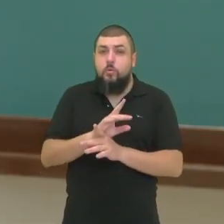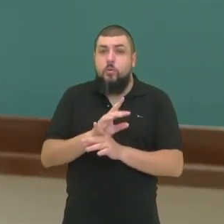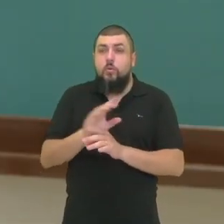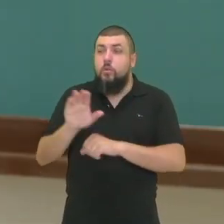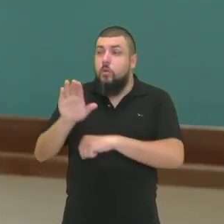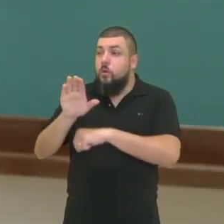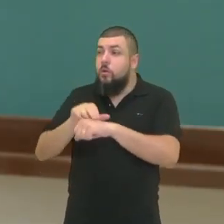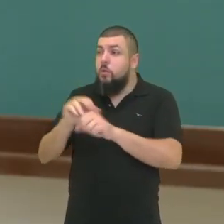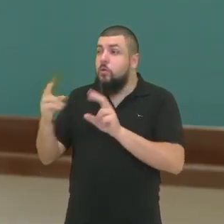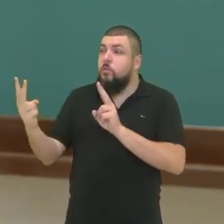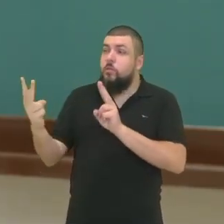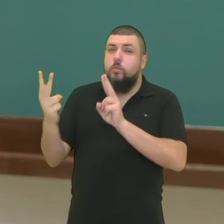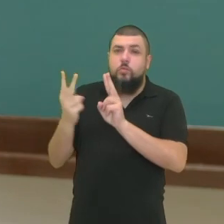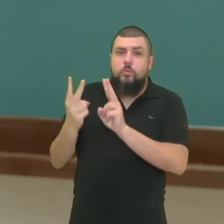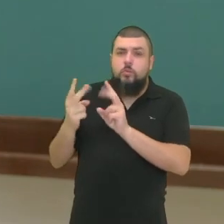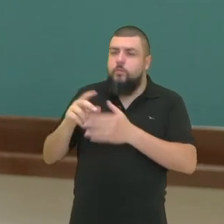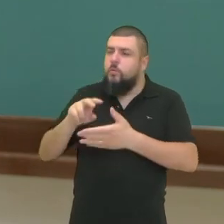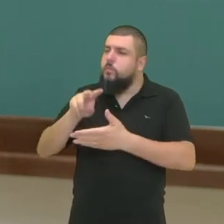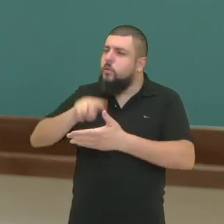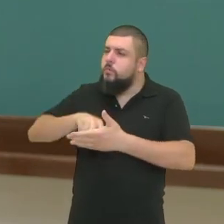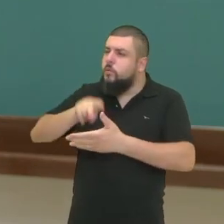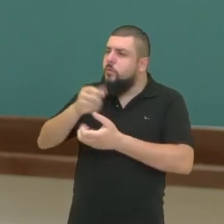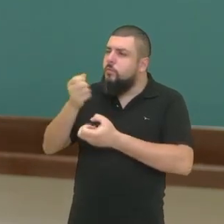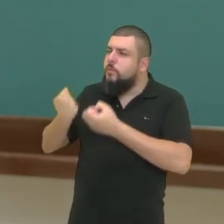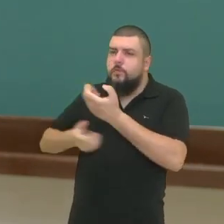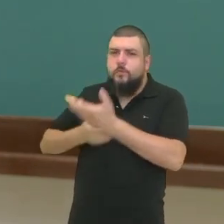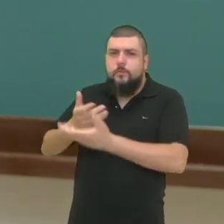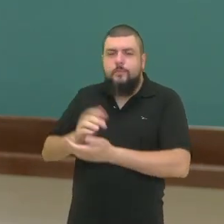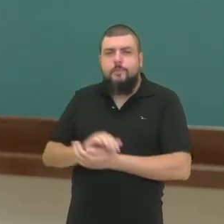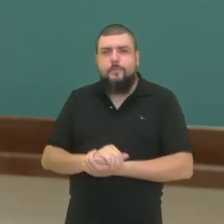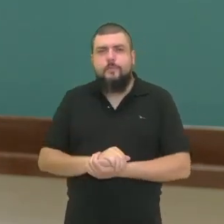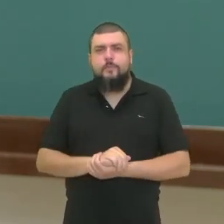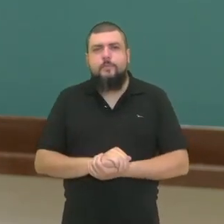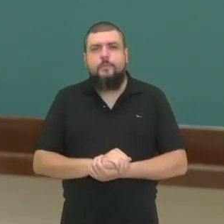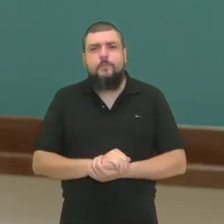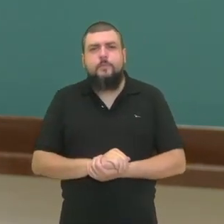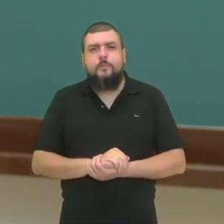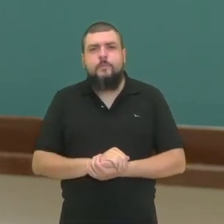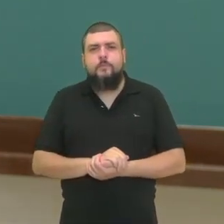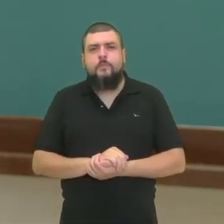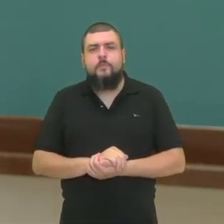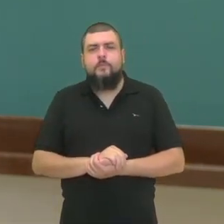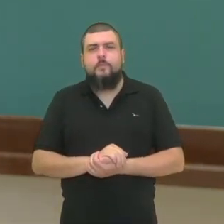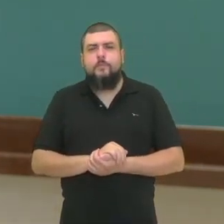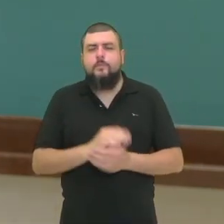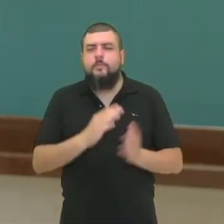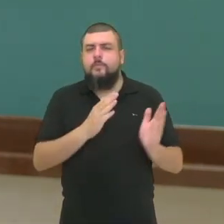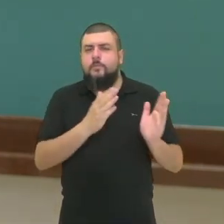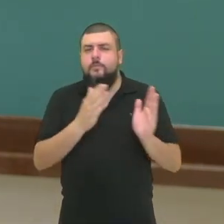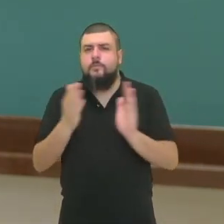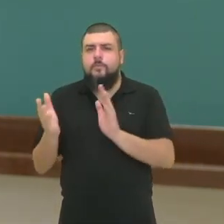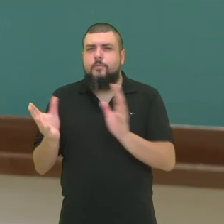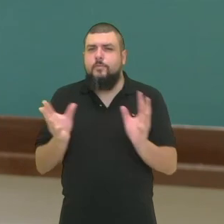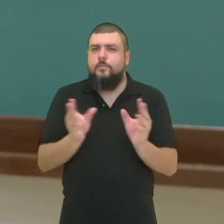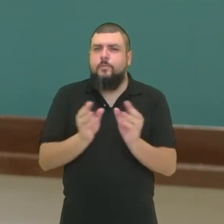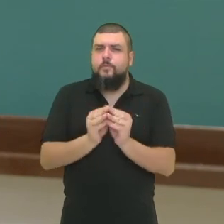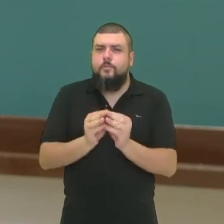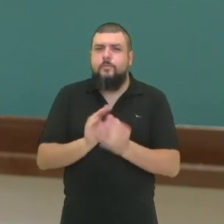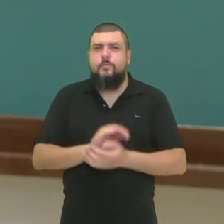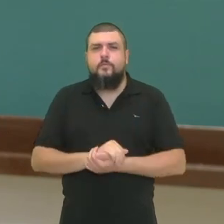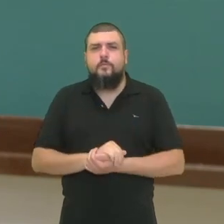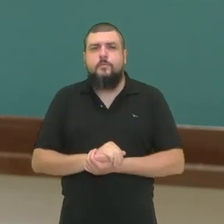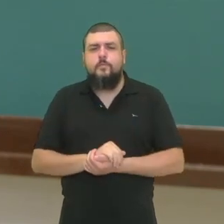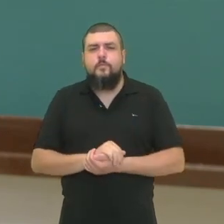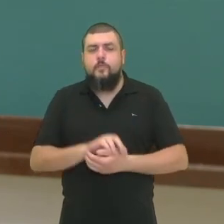as alterações que forem necessárias. Combinado? O que aprendemos? Lemos e interpretamos um